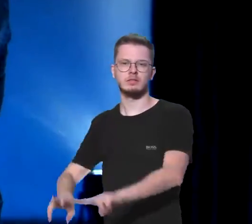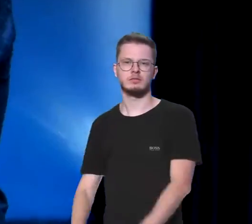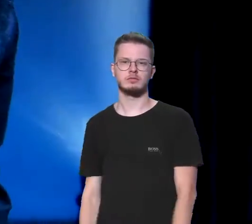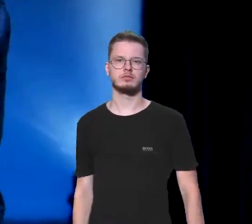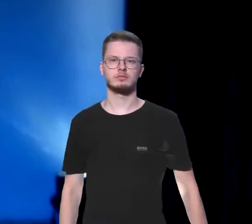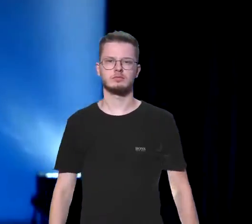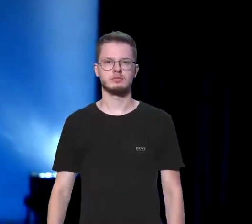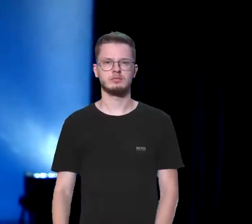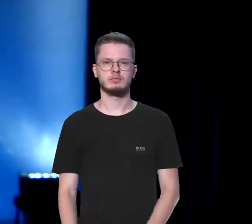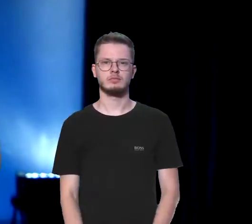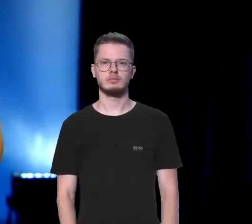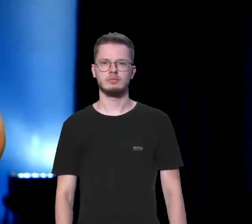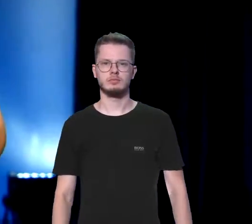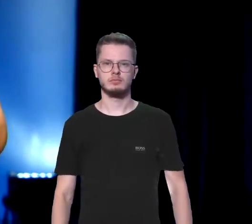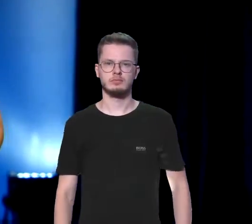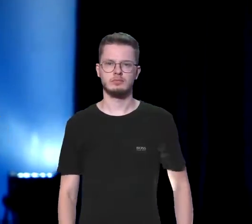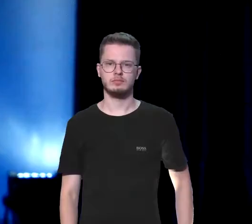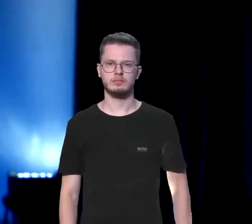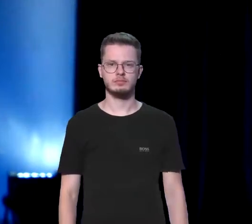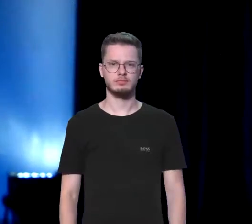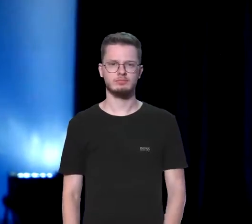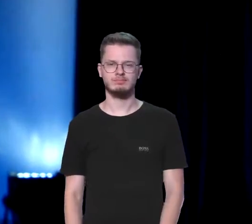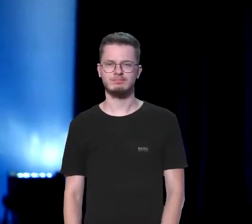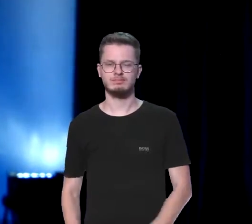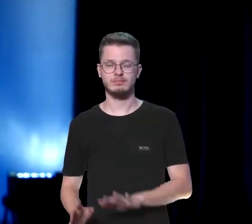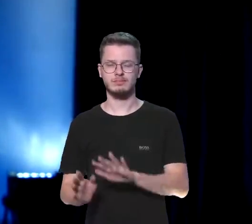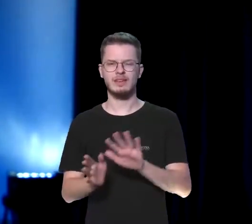Esses sentimentos têm sido carrascos do teu coração,